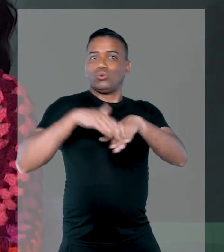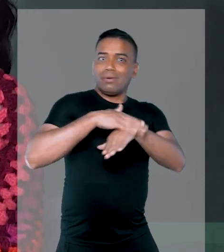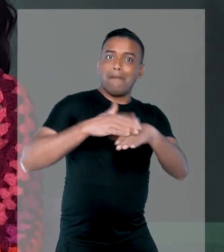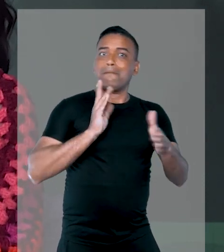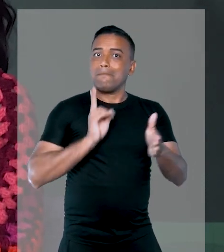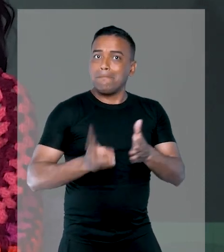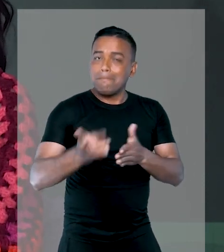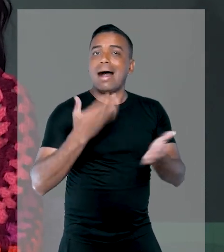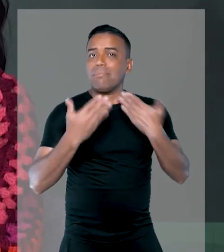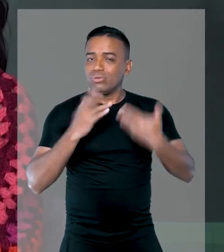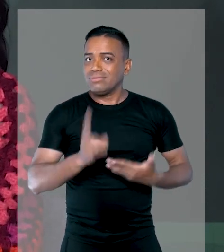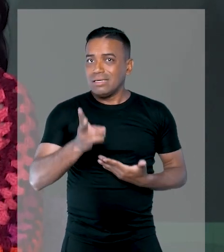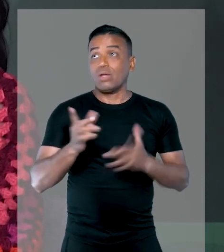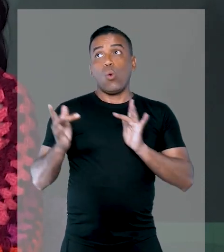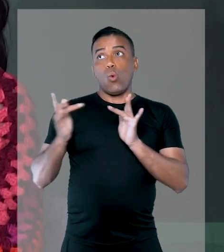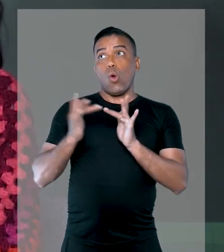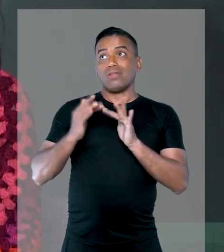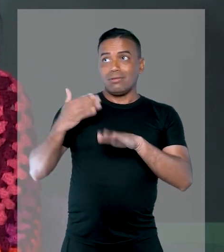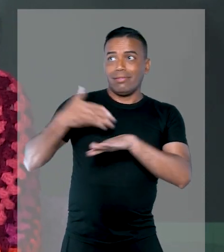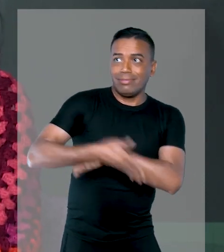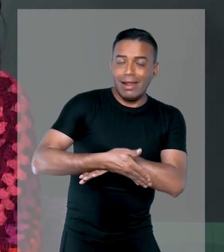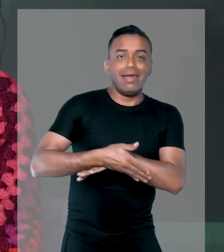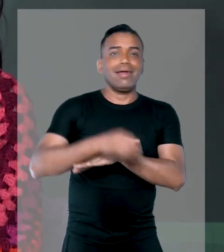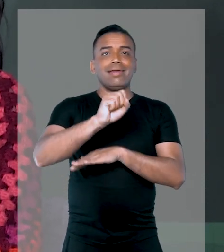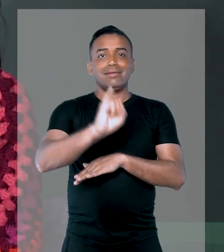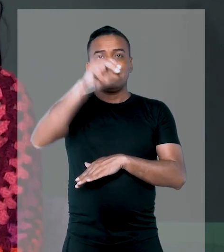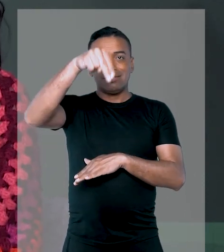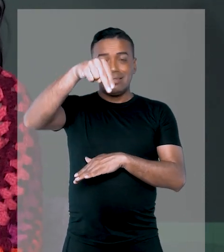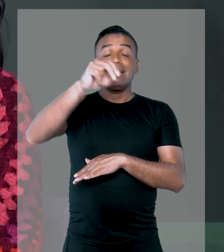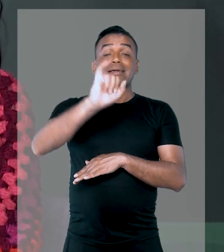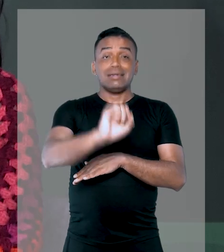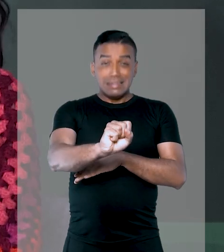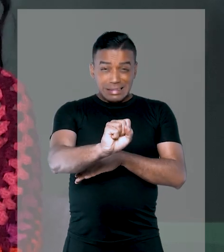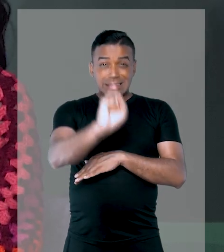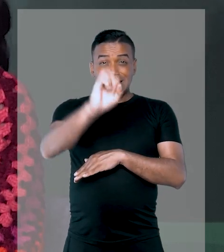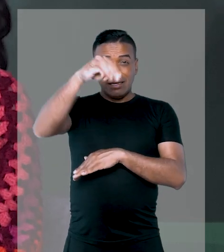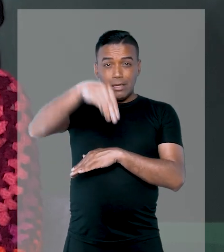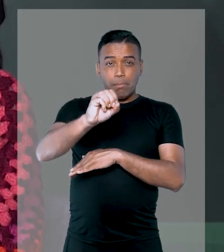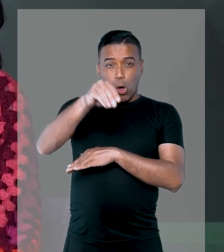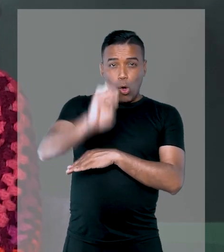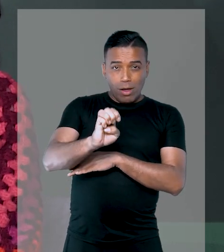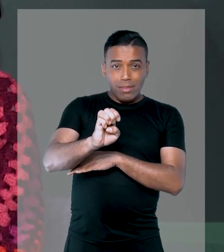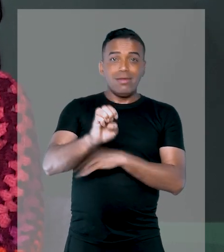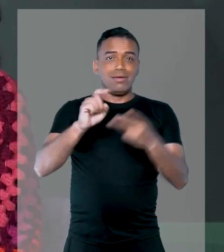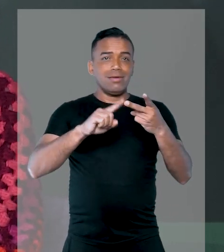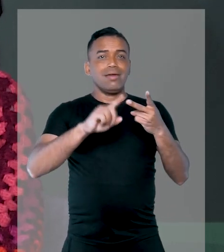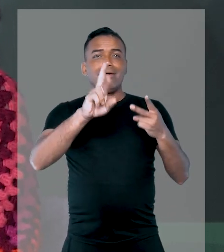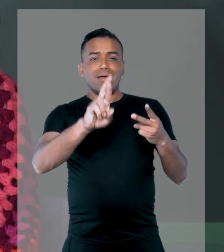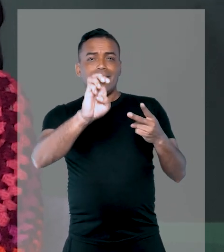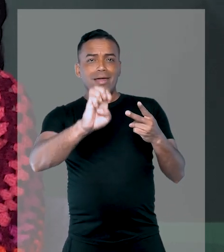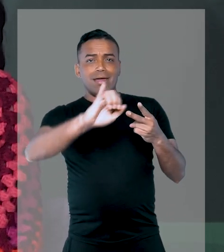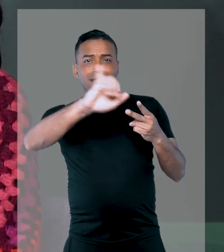entrei, que eu tive contato, por exemplo, com a Simone Paulino, com a Regiane, que são mulheres que trabalham, né? São mulheres